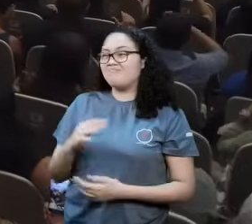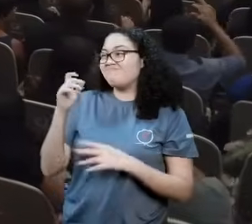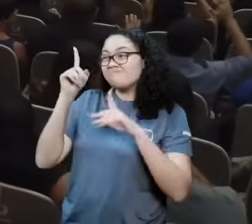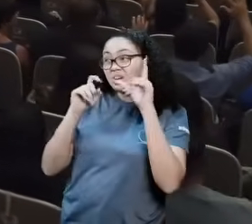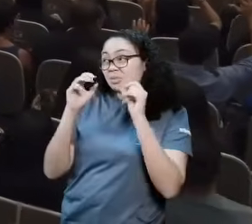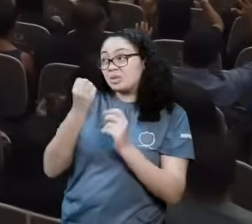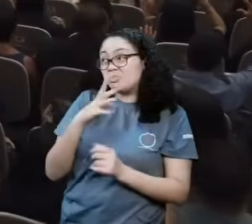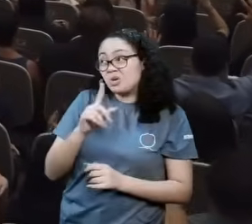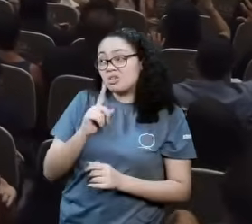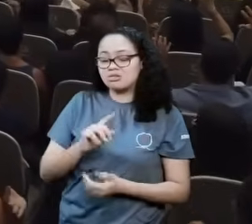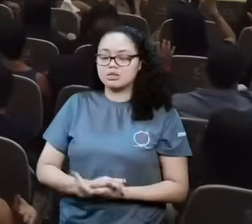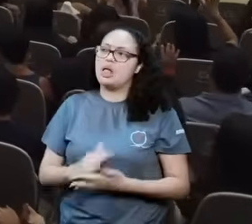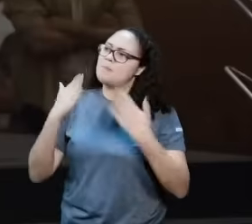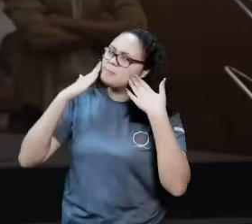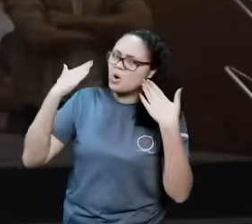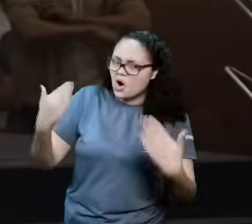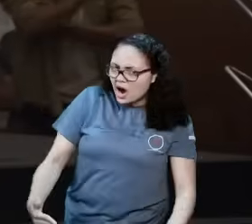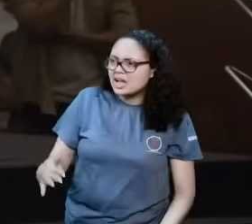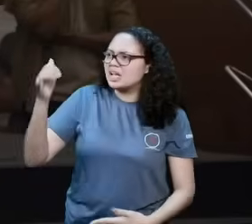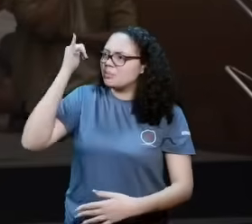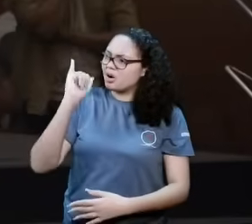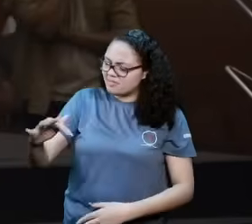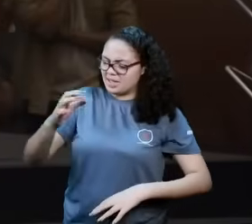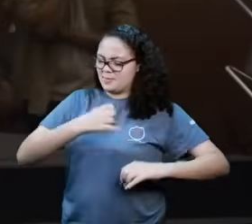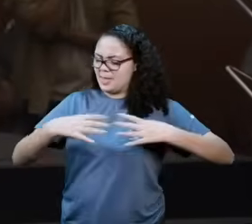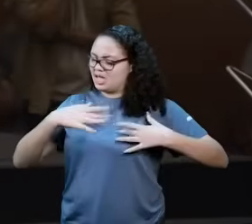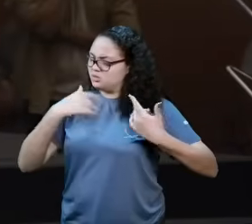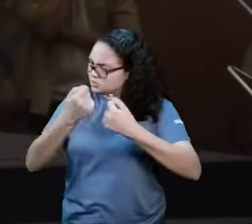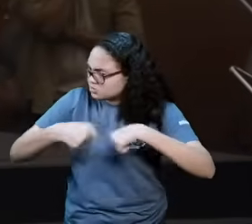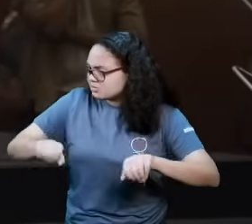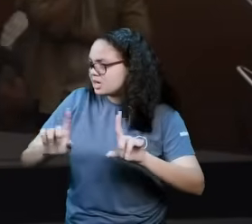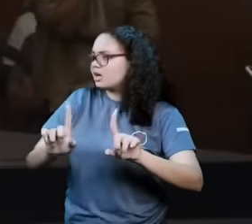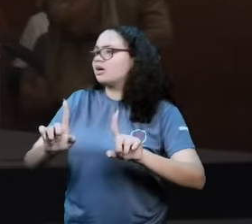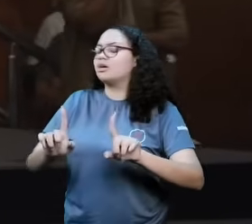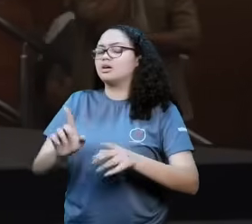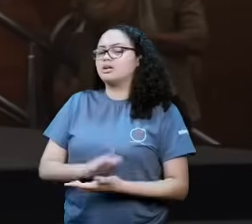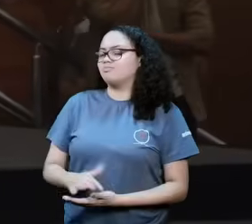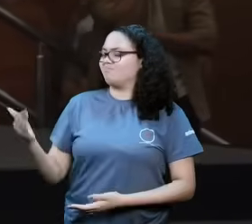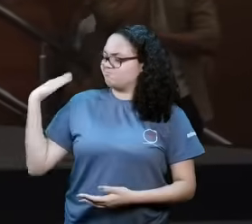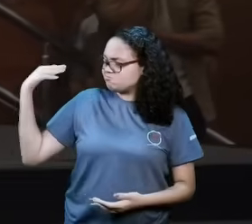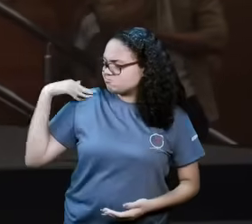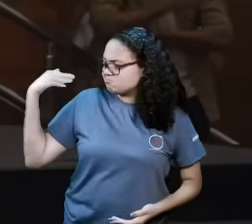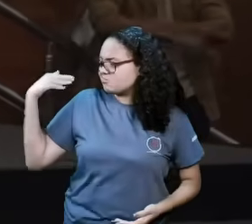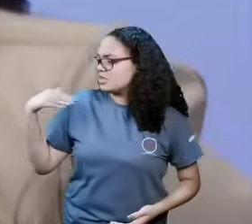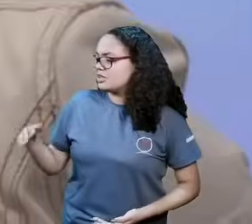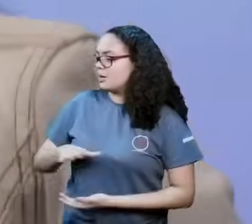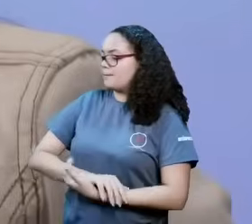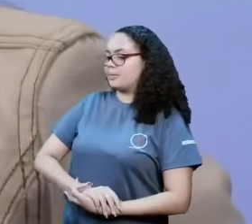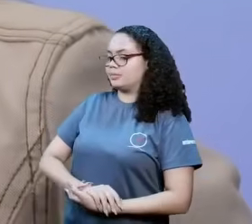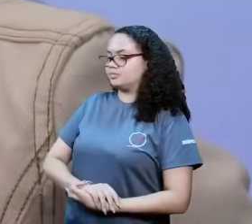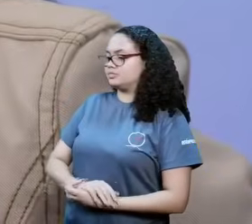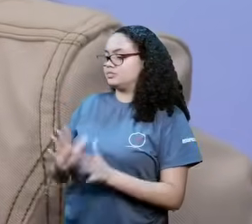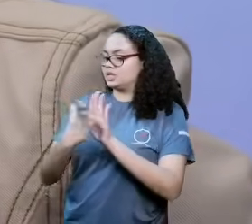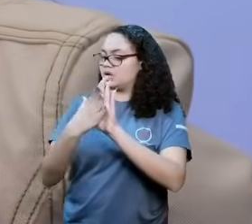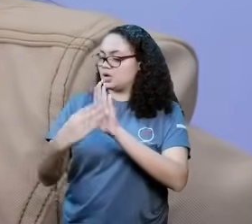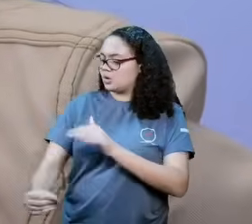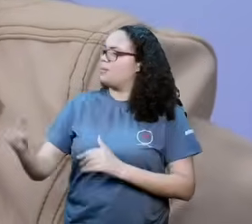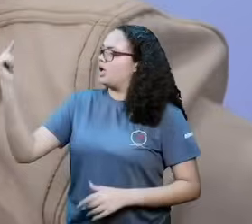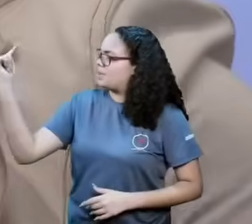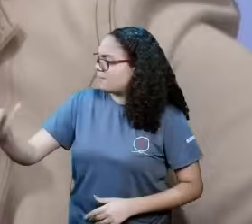boa, não. Mostra para ele que profeta não tem medo de cara. Bota a mão no ombro dele e diz assim,